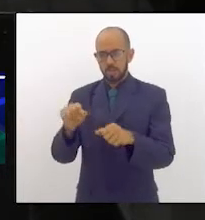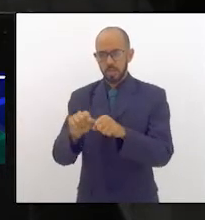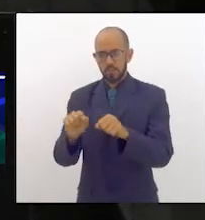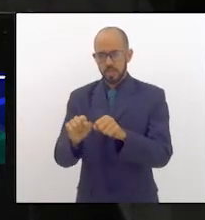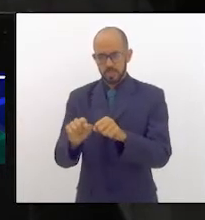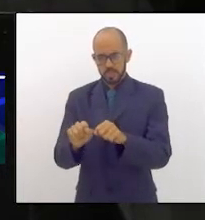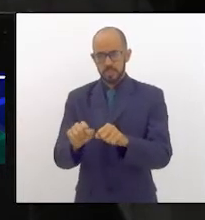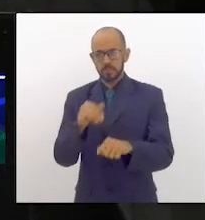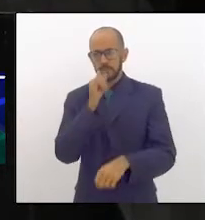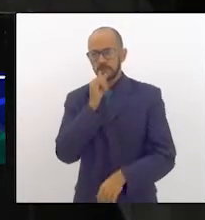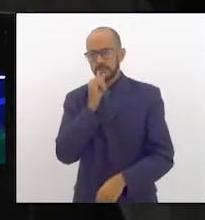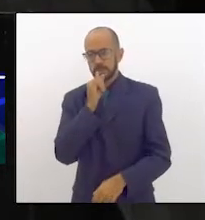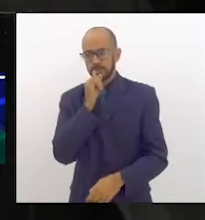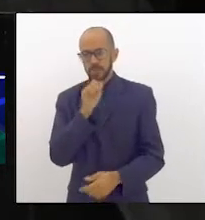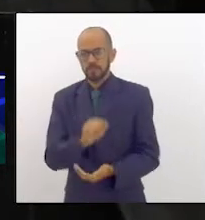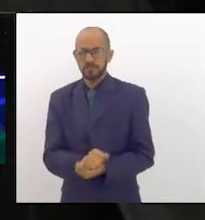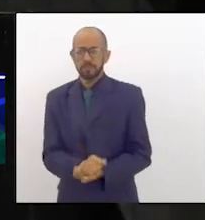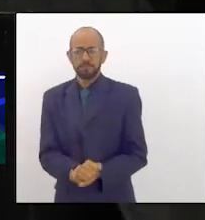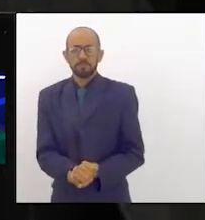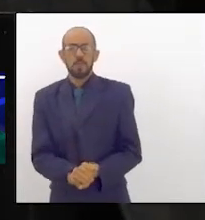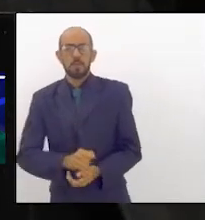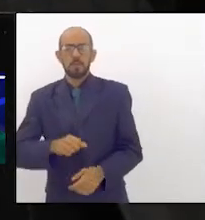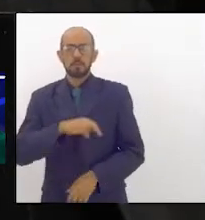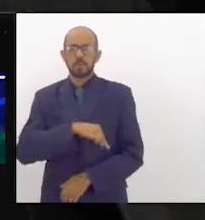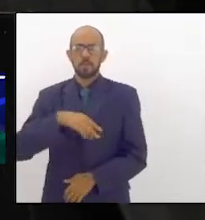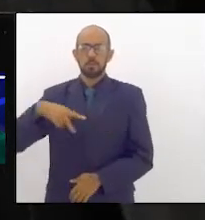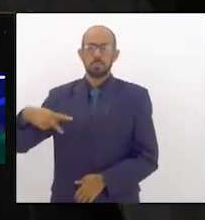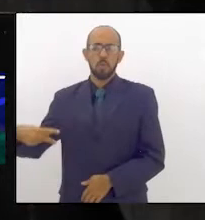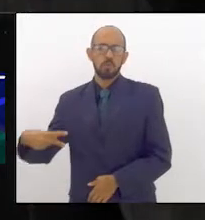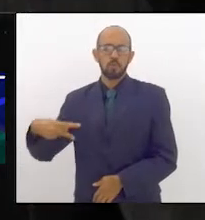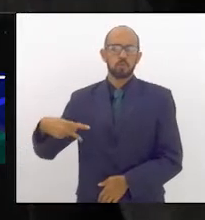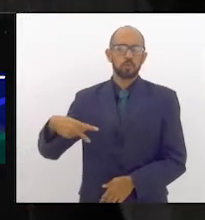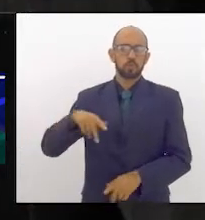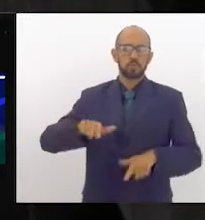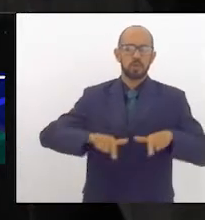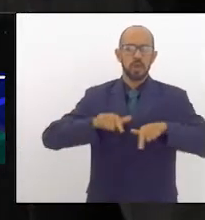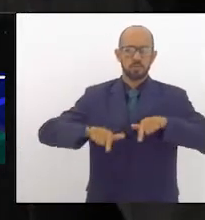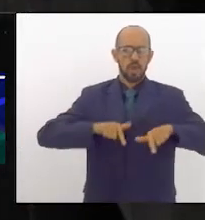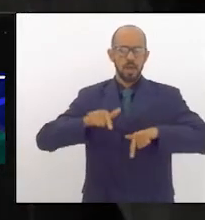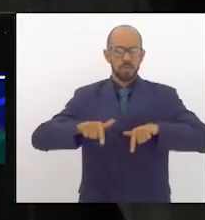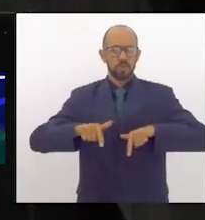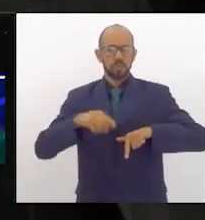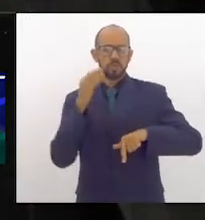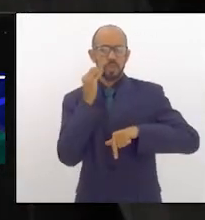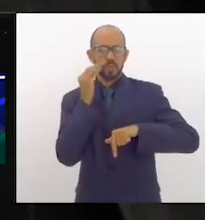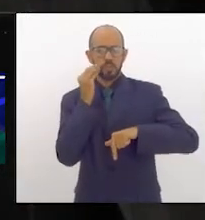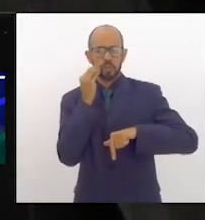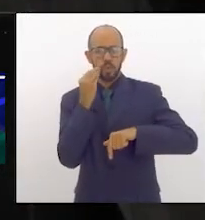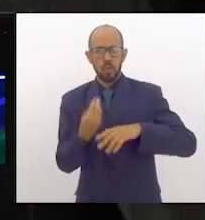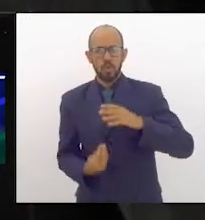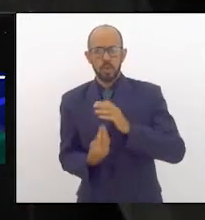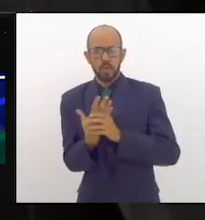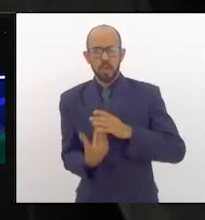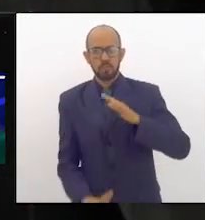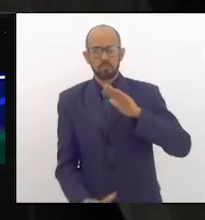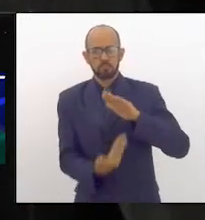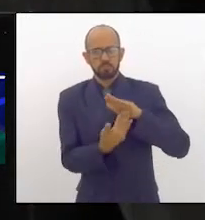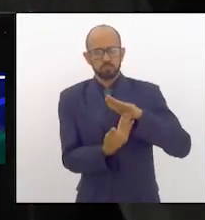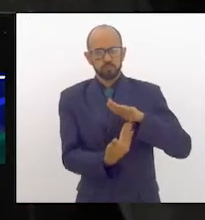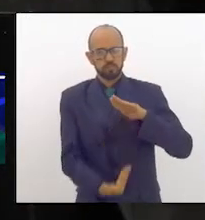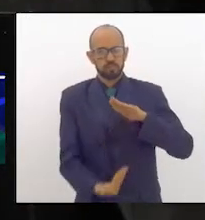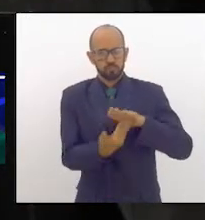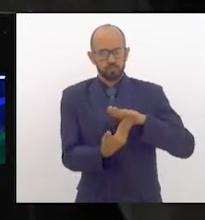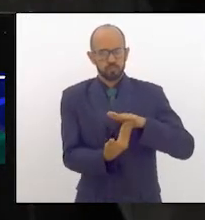exemplo a ao Ministério Público do Trabalho sempre que tentou se limitar é com as mudanças